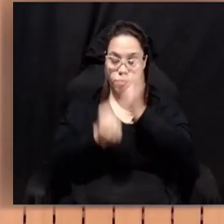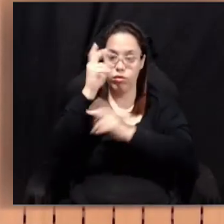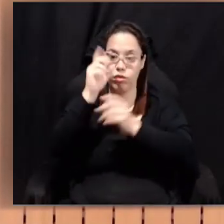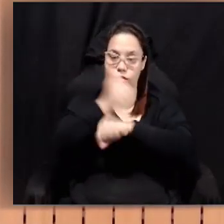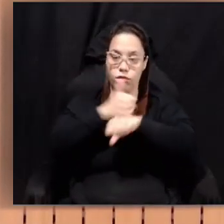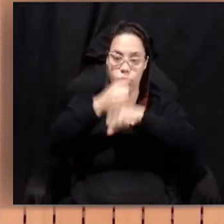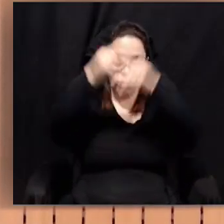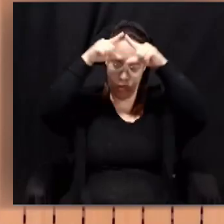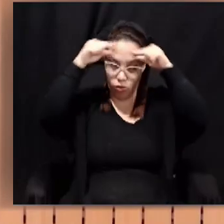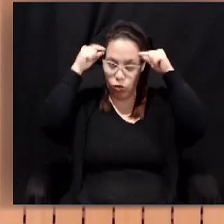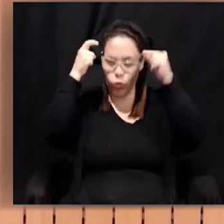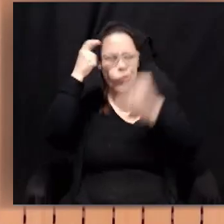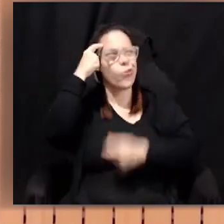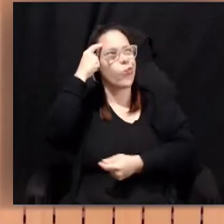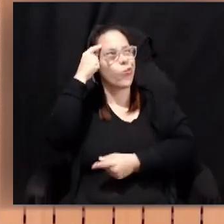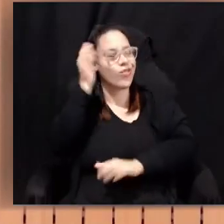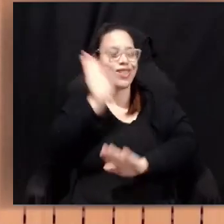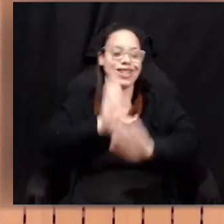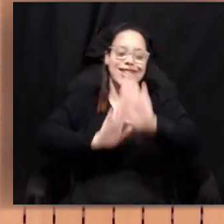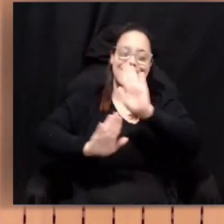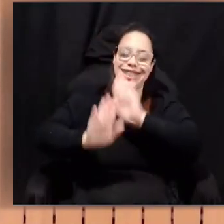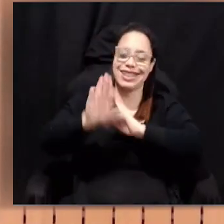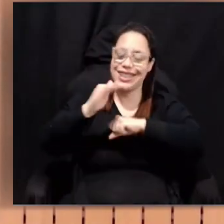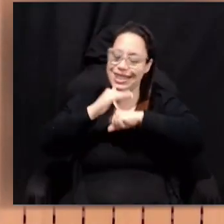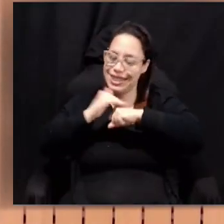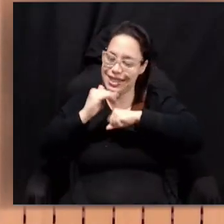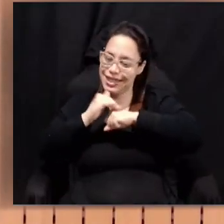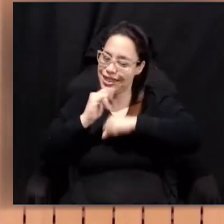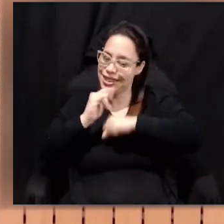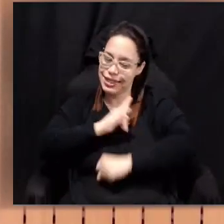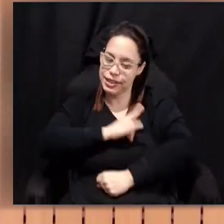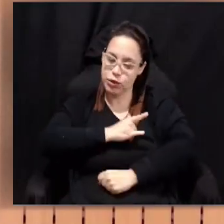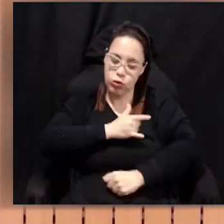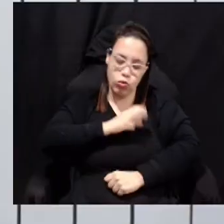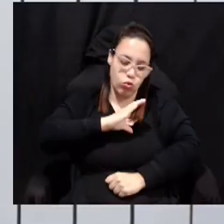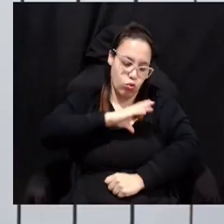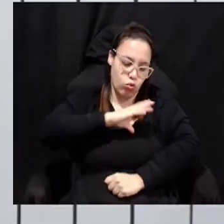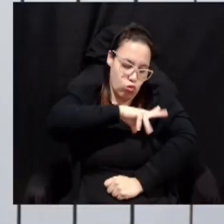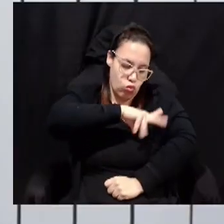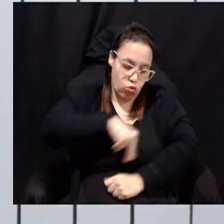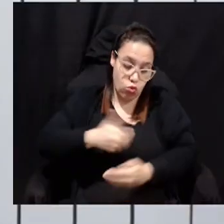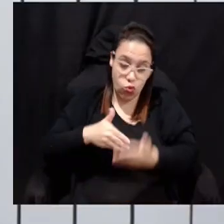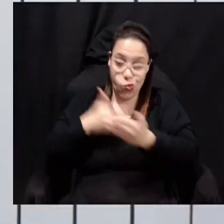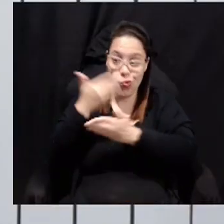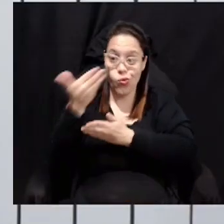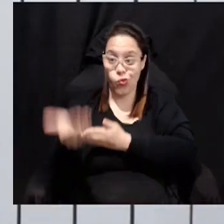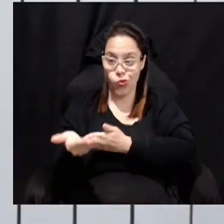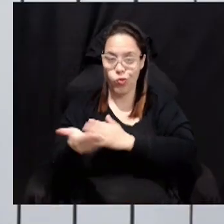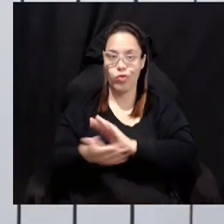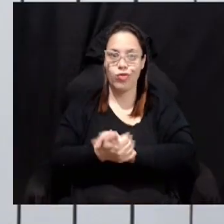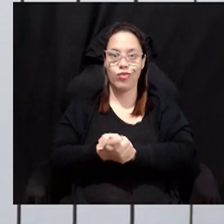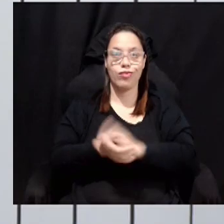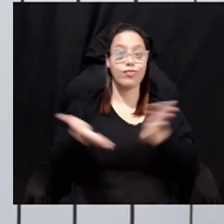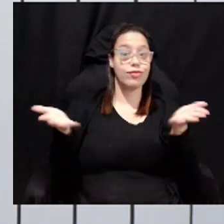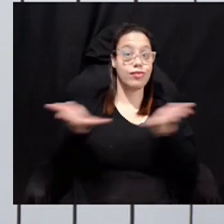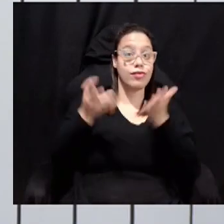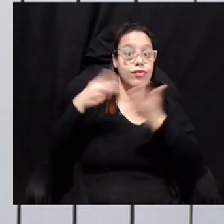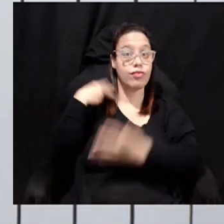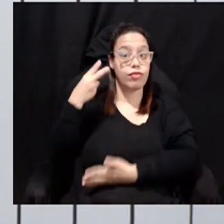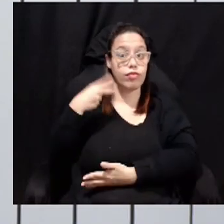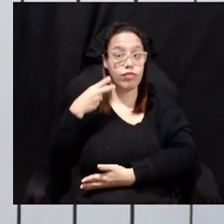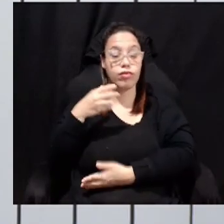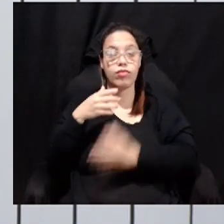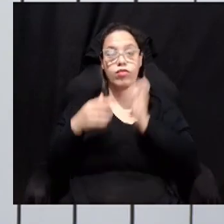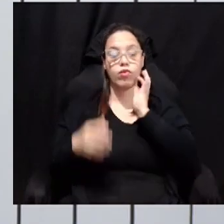com muito carinho, muito amor e com muito sentimento, muito amor ao próximo. Por iniciativa do vereador Herbert Ganem,